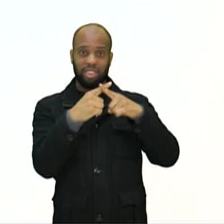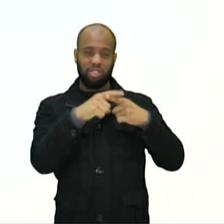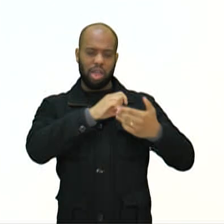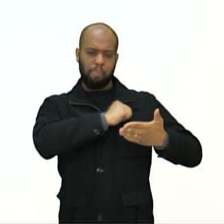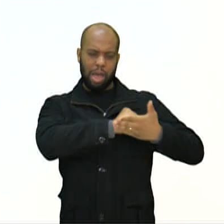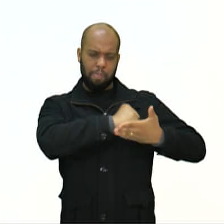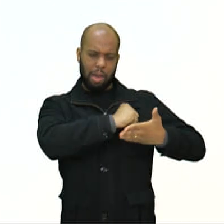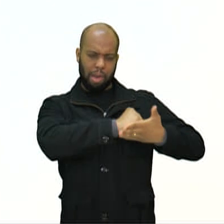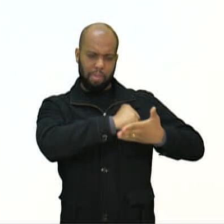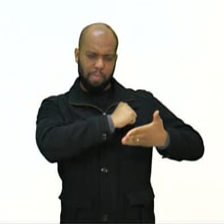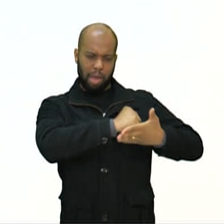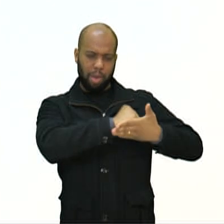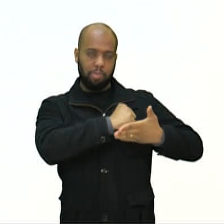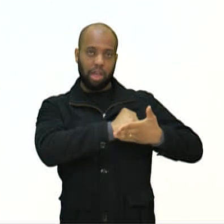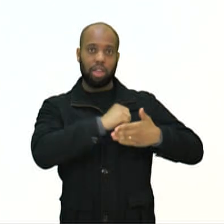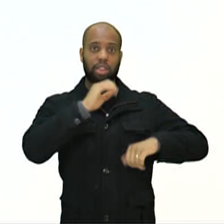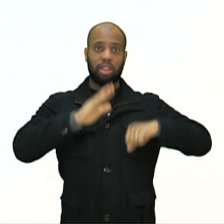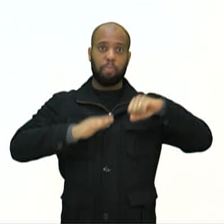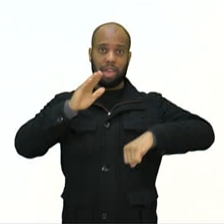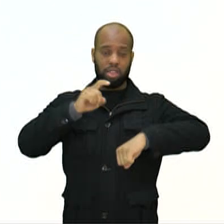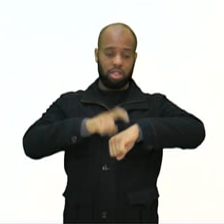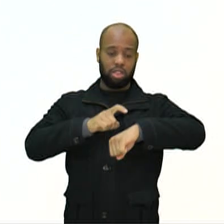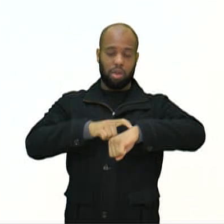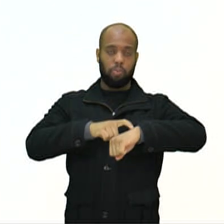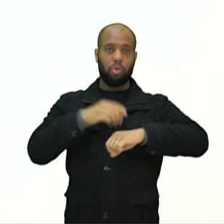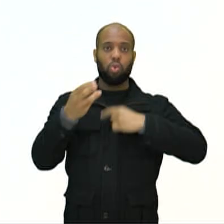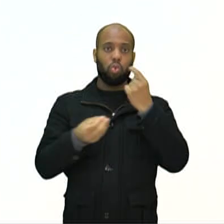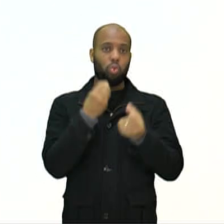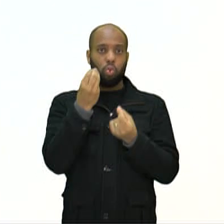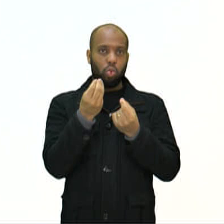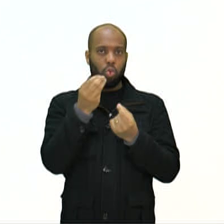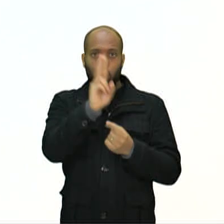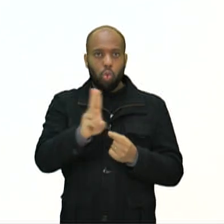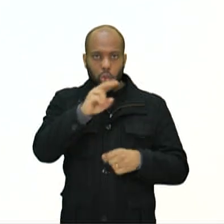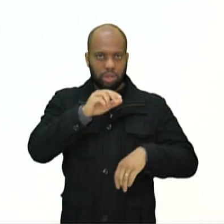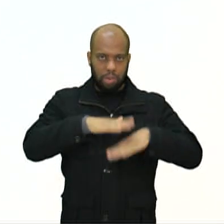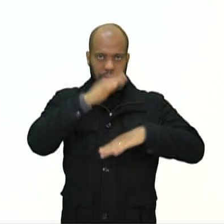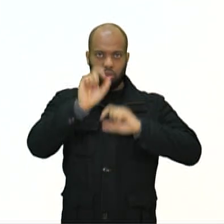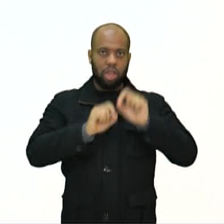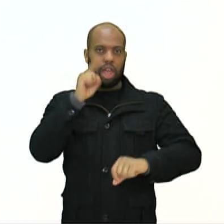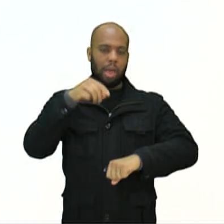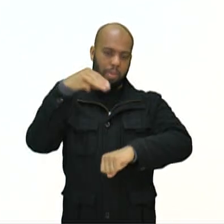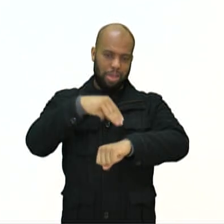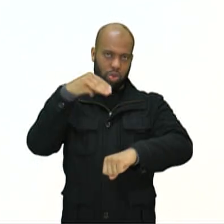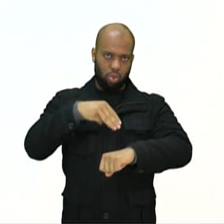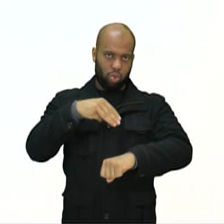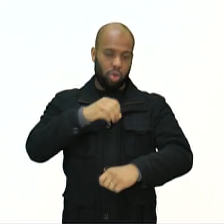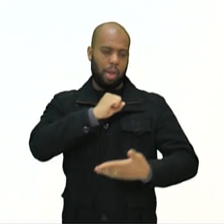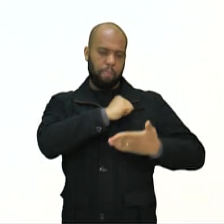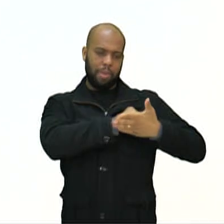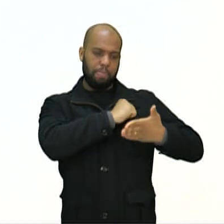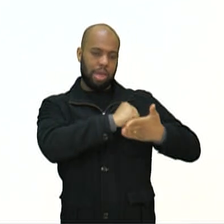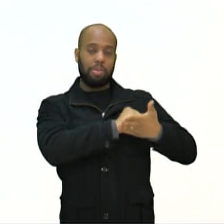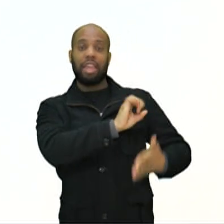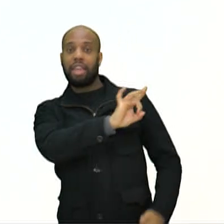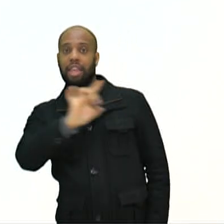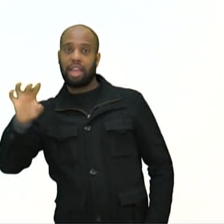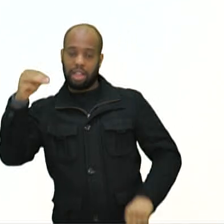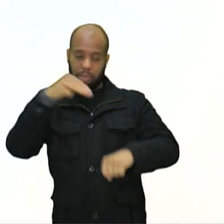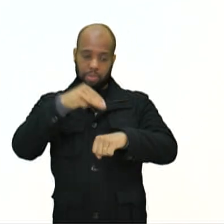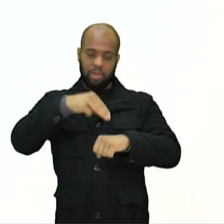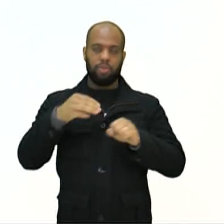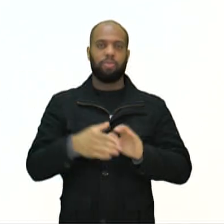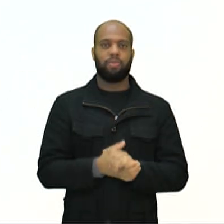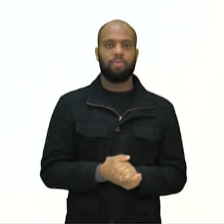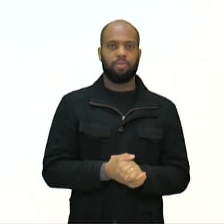por unidade de tempo. E a unidade de tempo convencionada foi minutos, ou seja, batimentos por minuto.